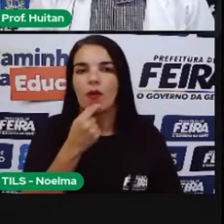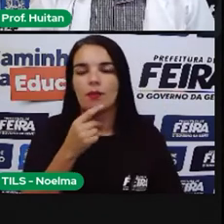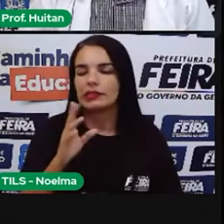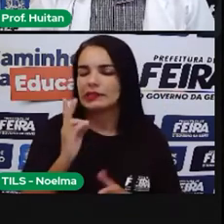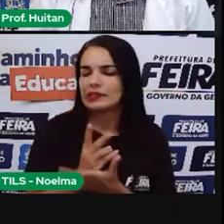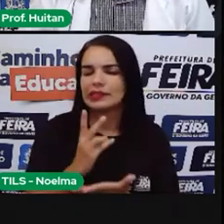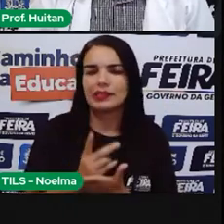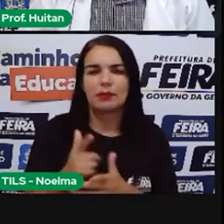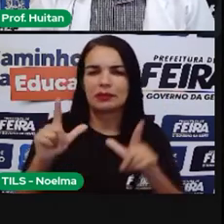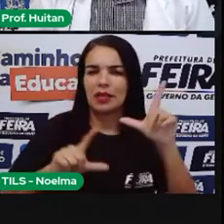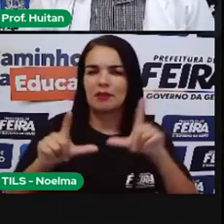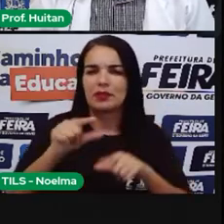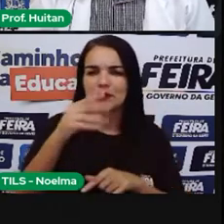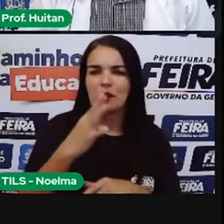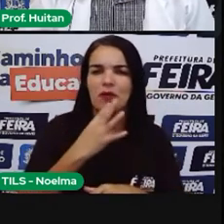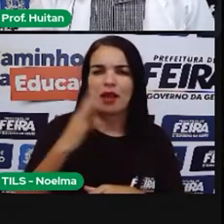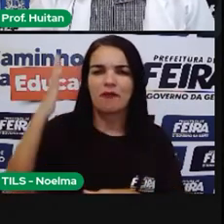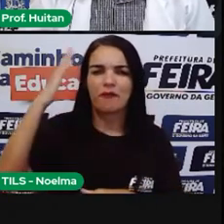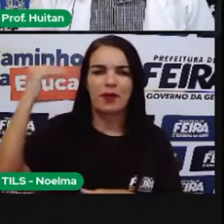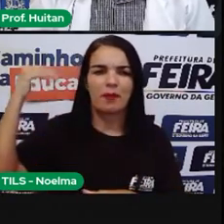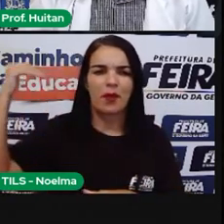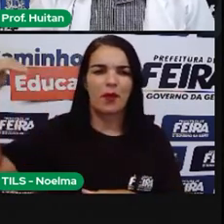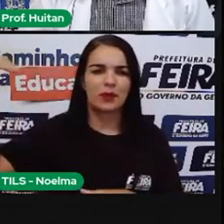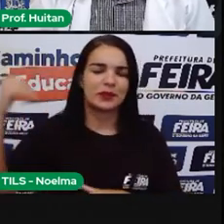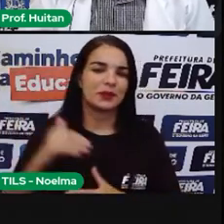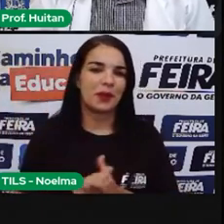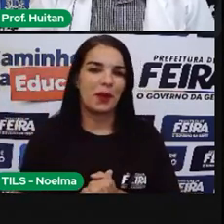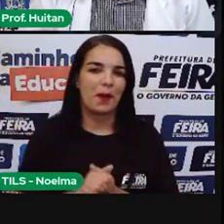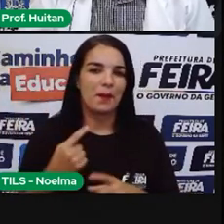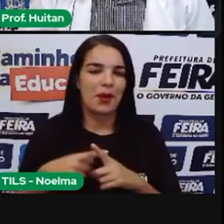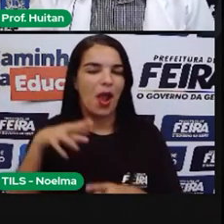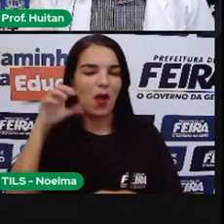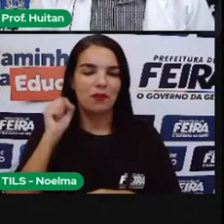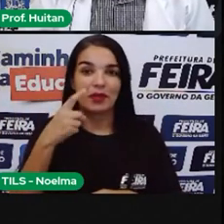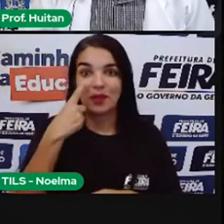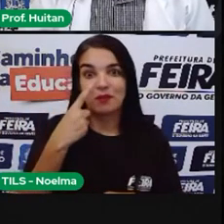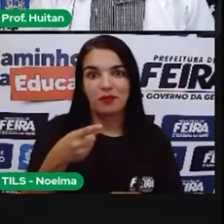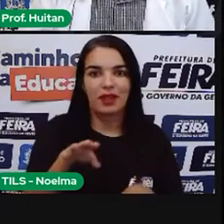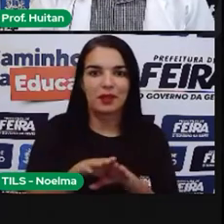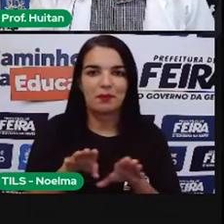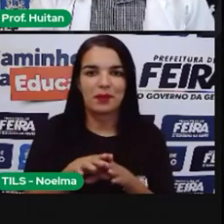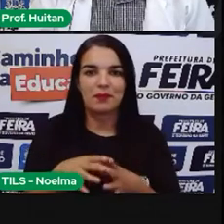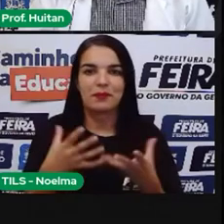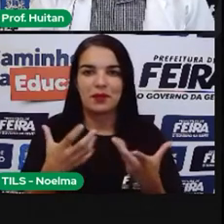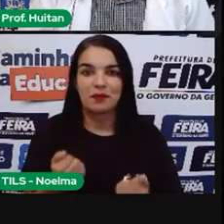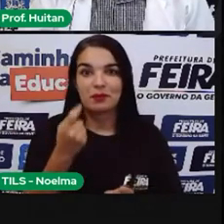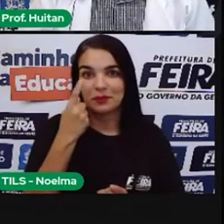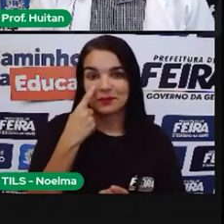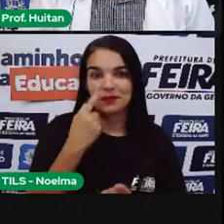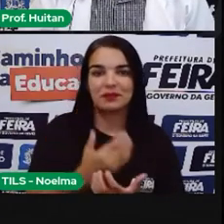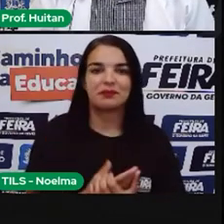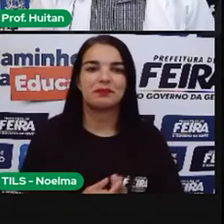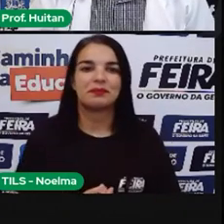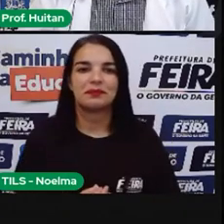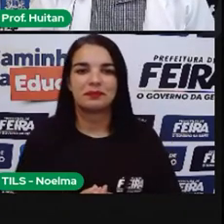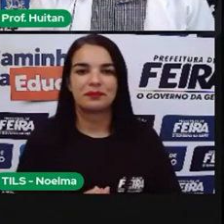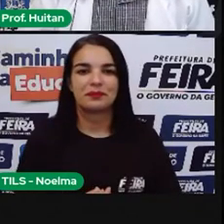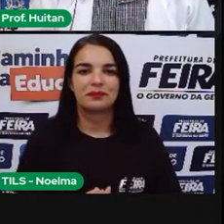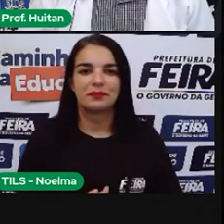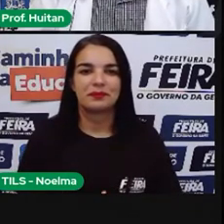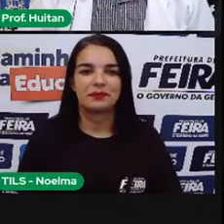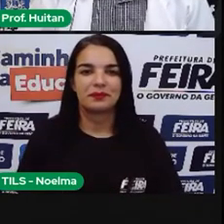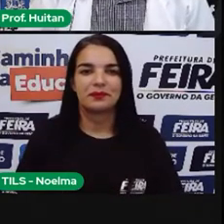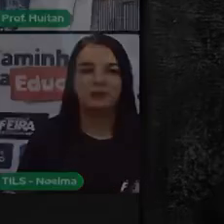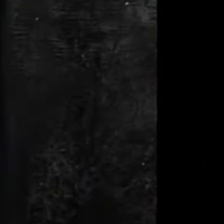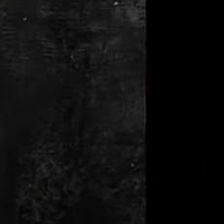mídia, esse vocês conhecem, de ver e de ouvir. Vamos ver a música dele.